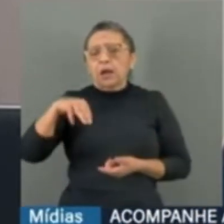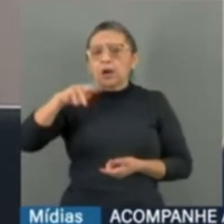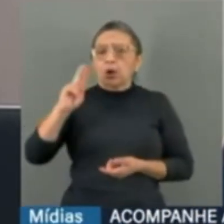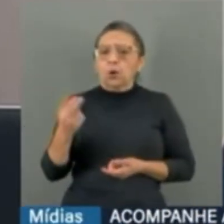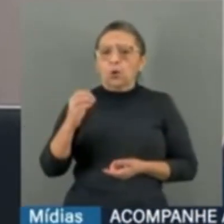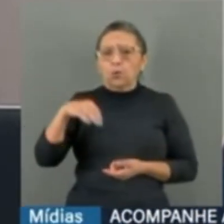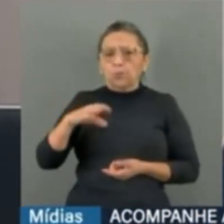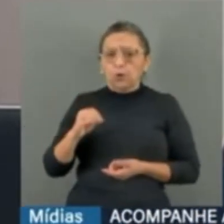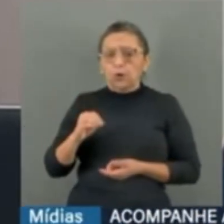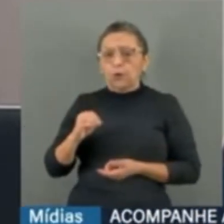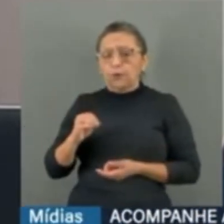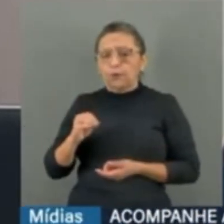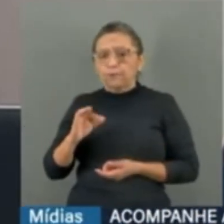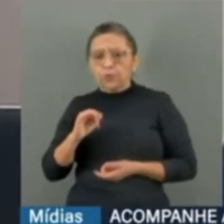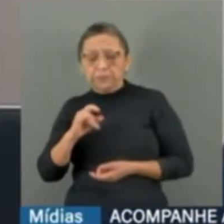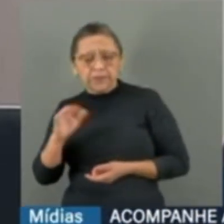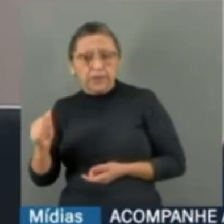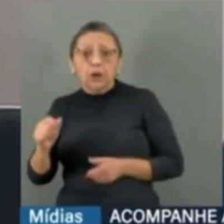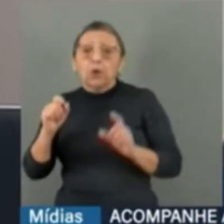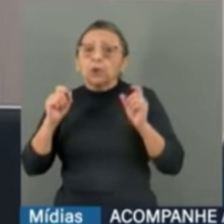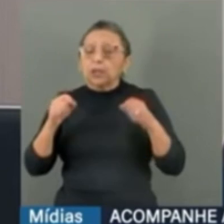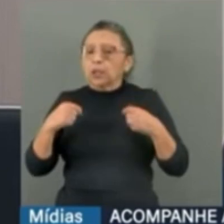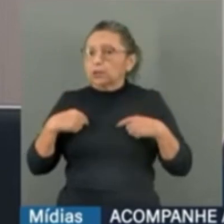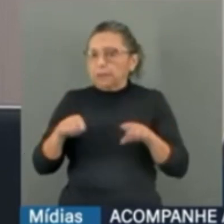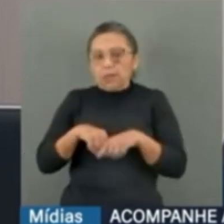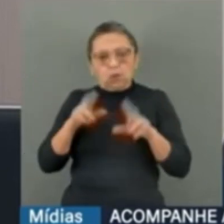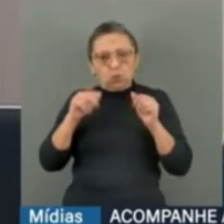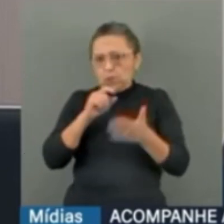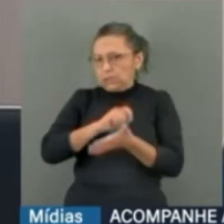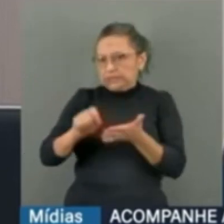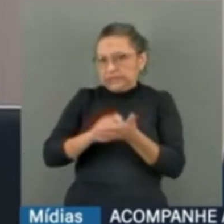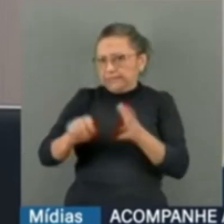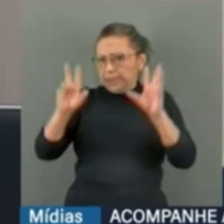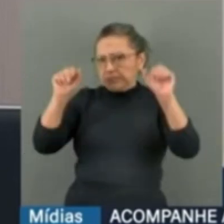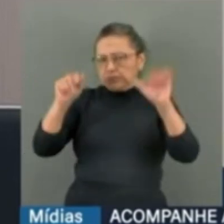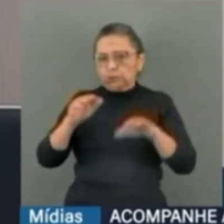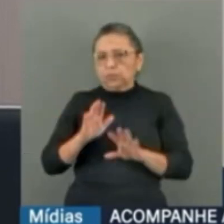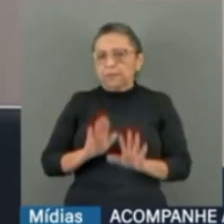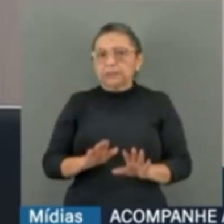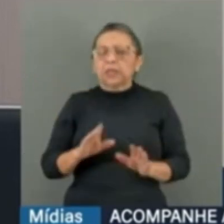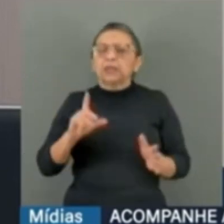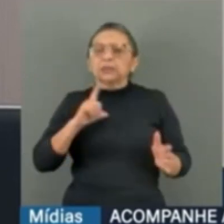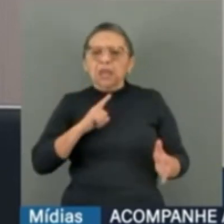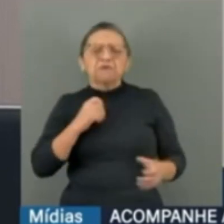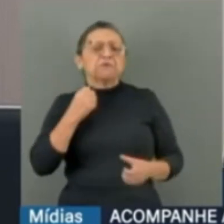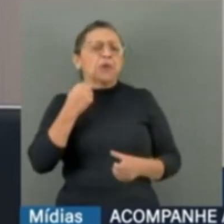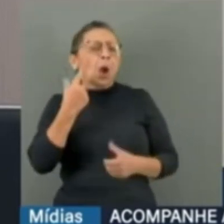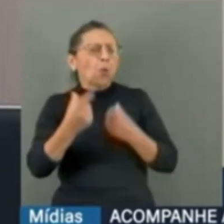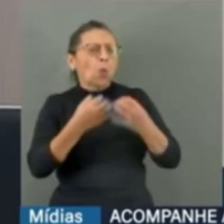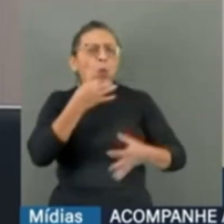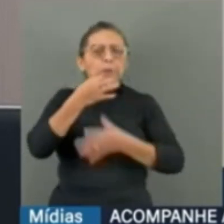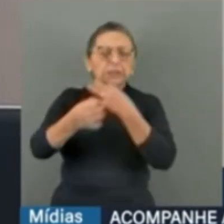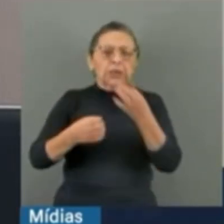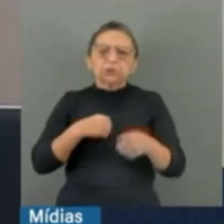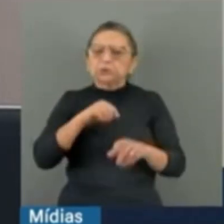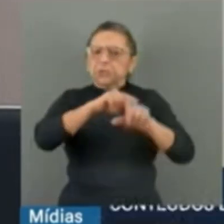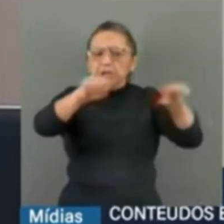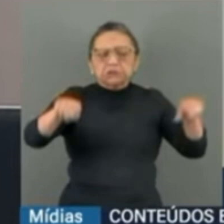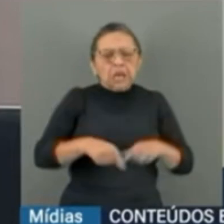O que eu nunca escrevi sobre isso. Não é? Houve alguns comentários que eu fiz em sala de